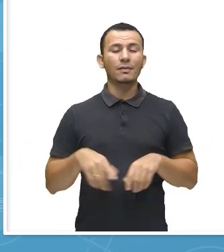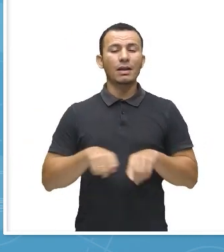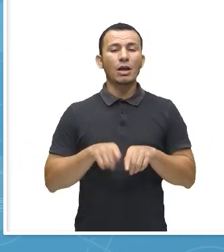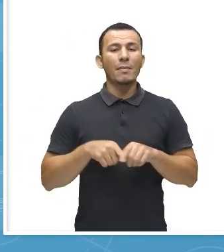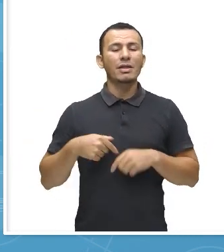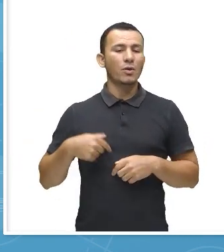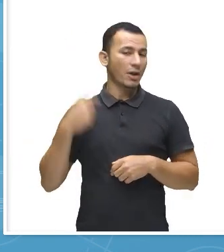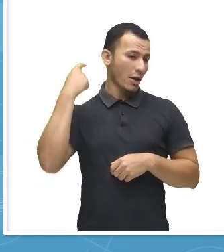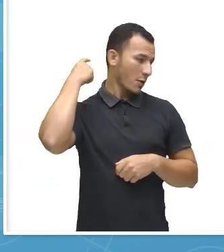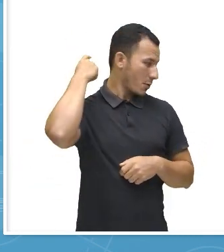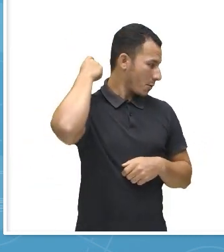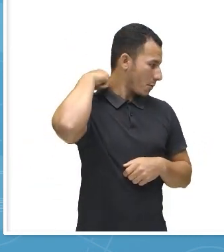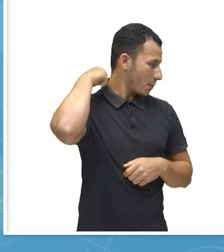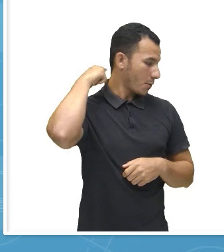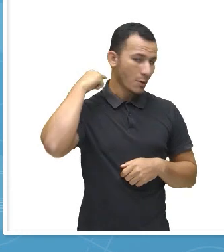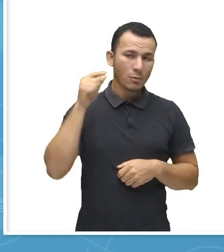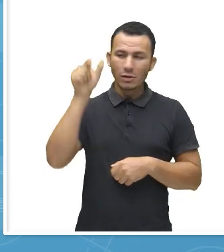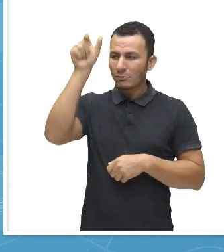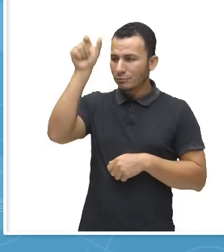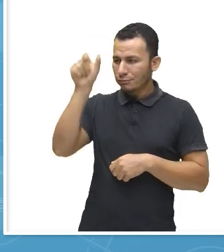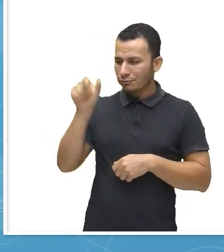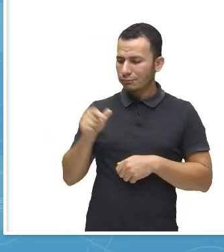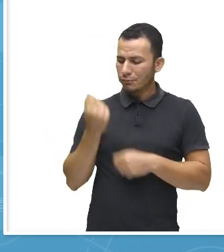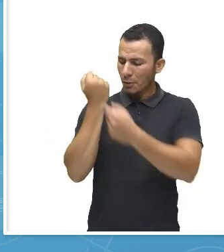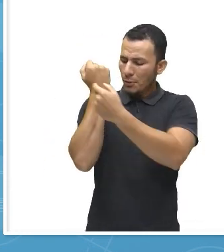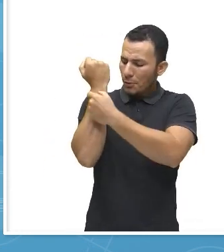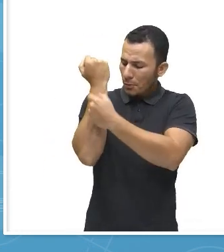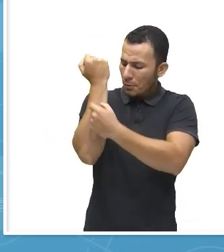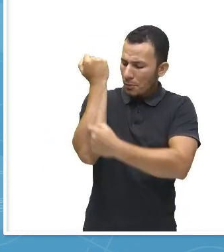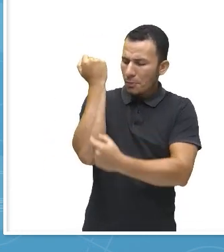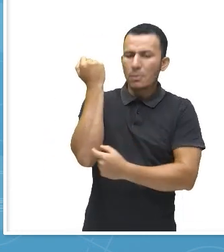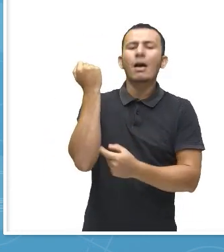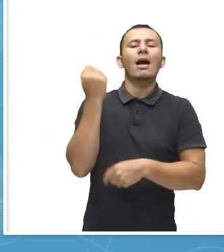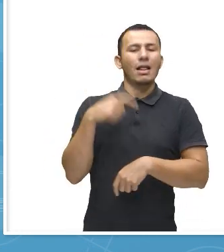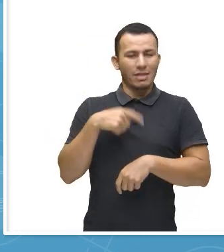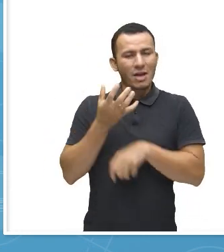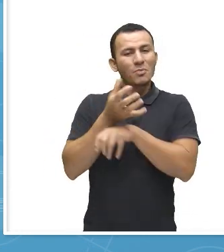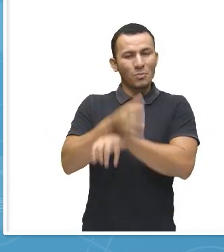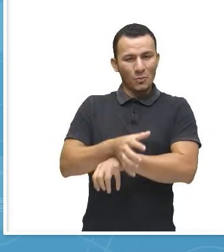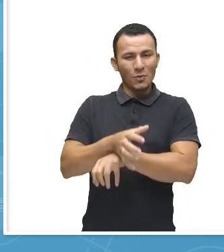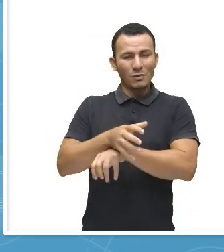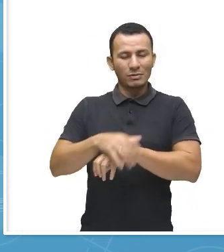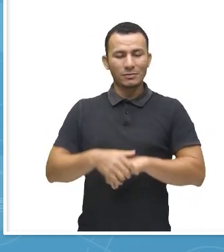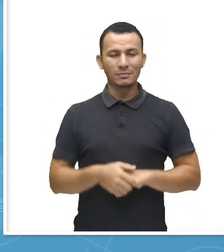né, da coluna vertebral, certo? Nós vamos observar também aí o tecido ósseo.